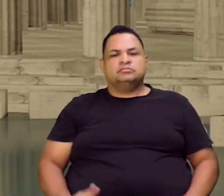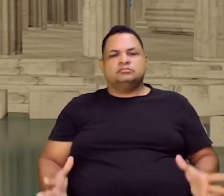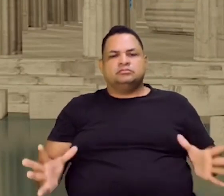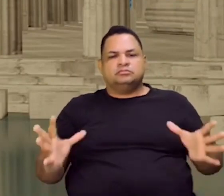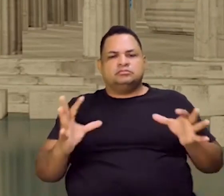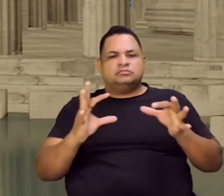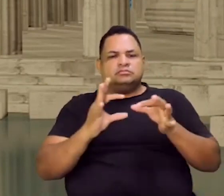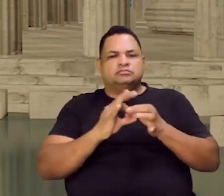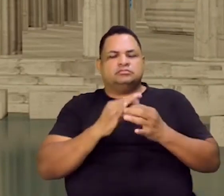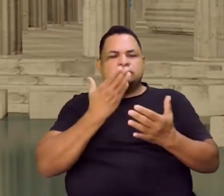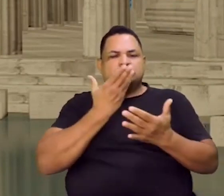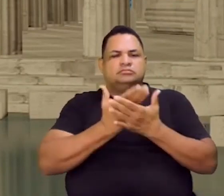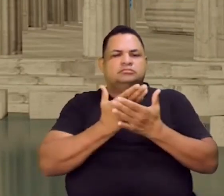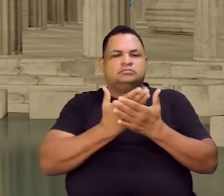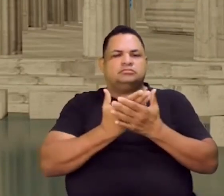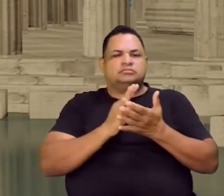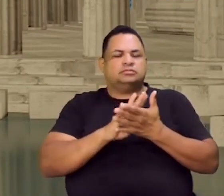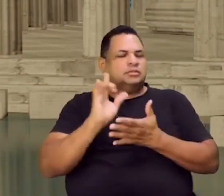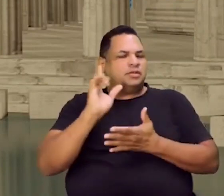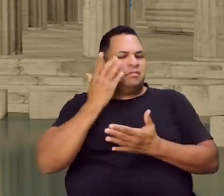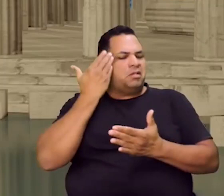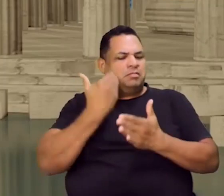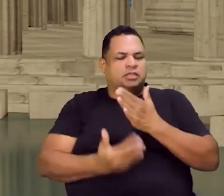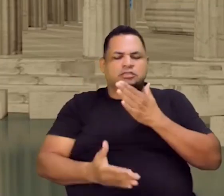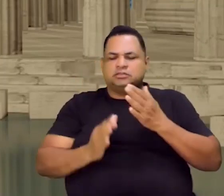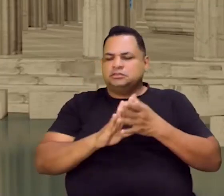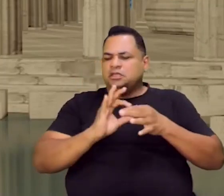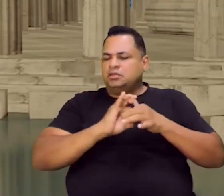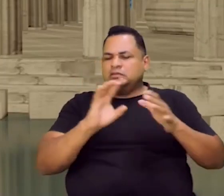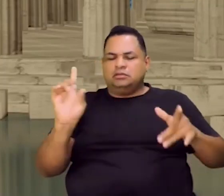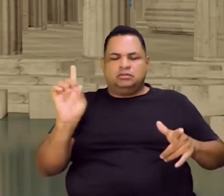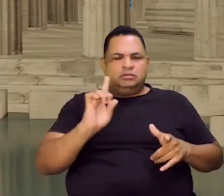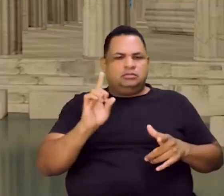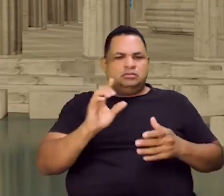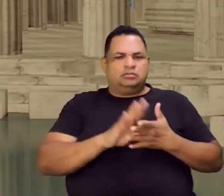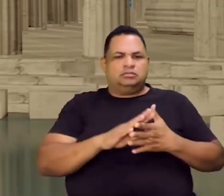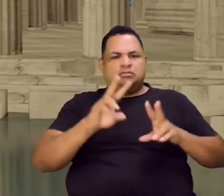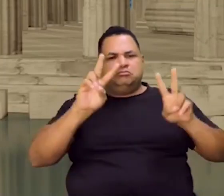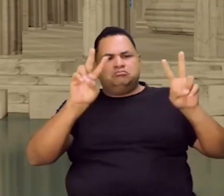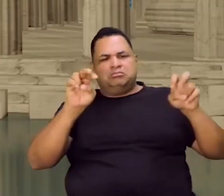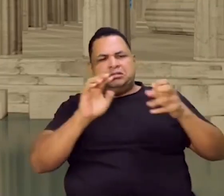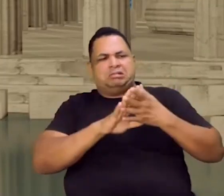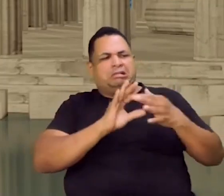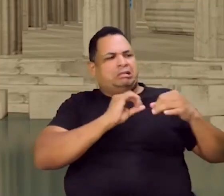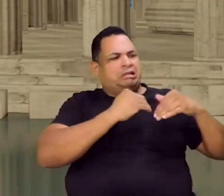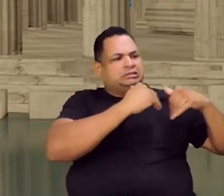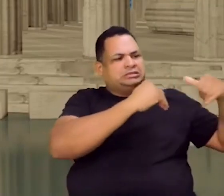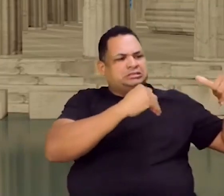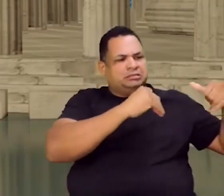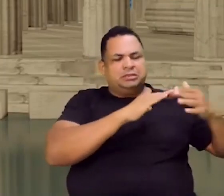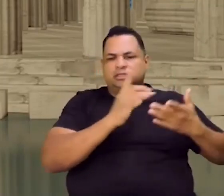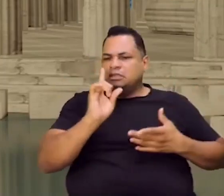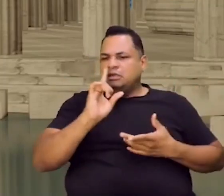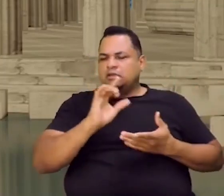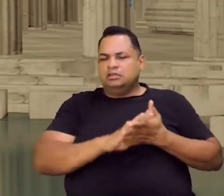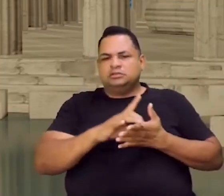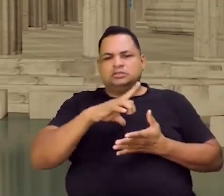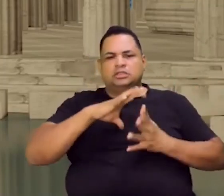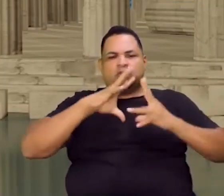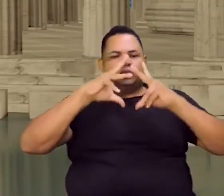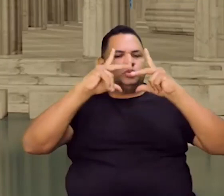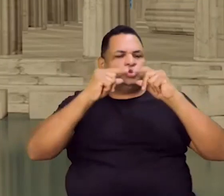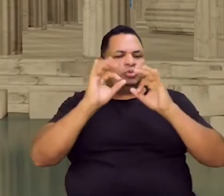a aula em si. A aula não está perdida, solta. Um tema aqui, outro ali, não. A aula tem todo um